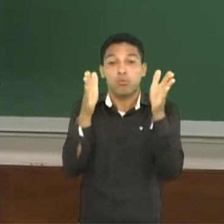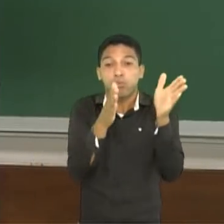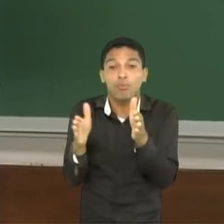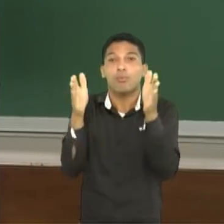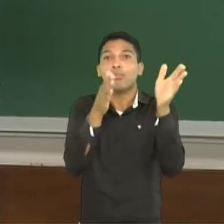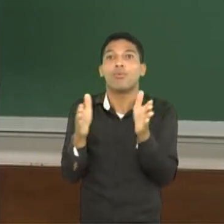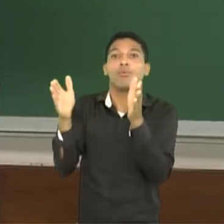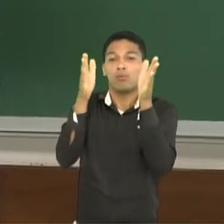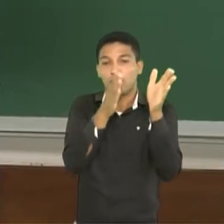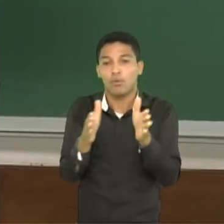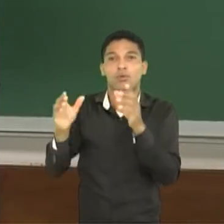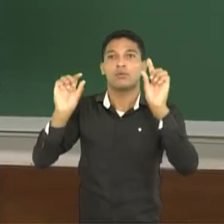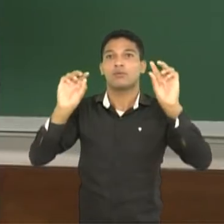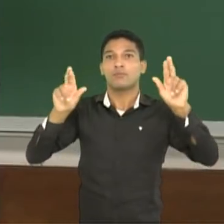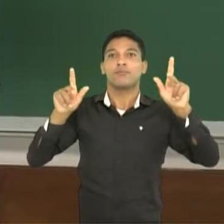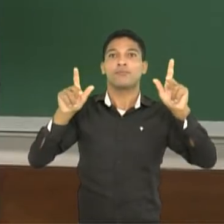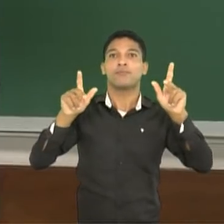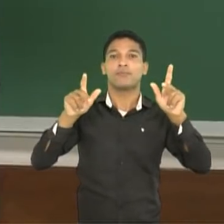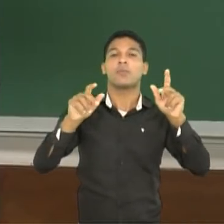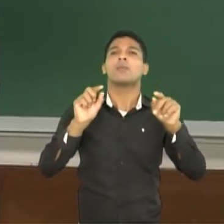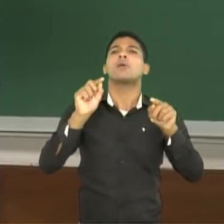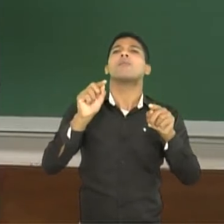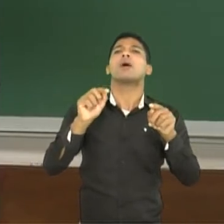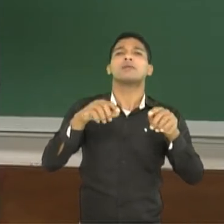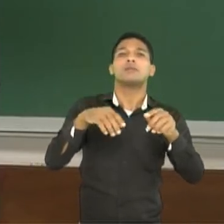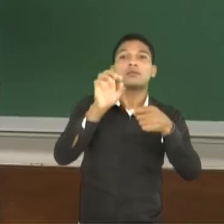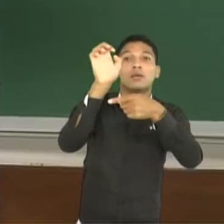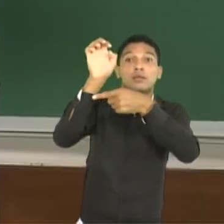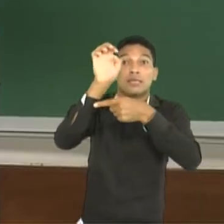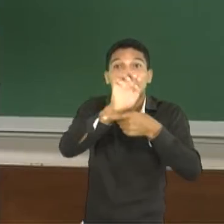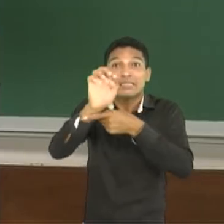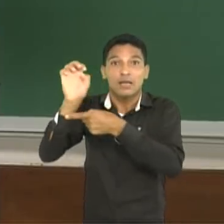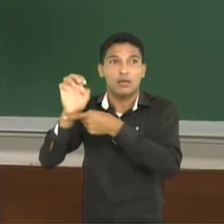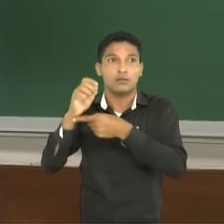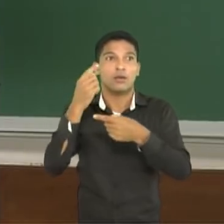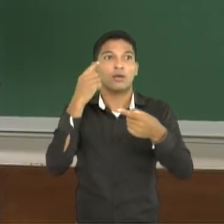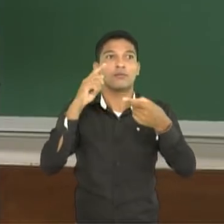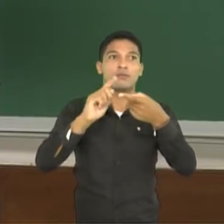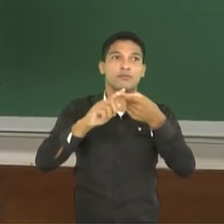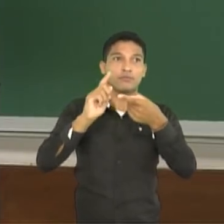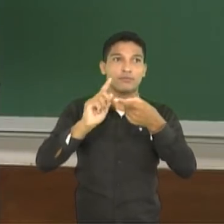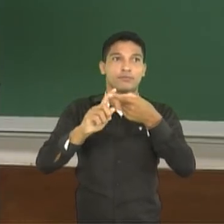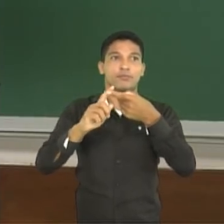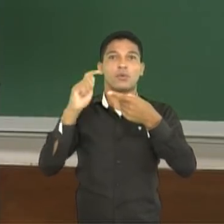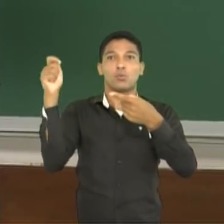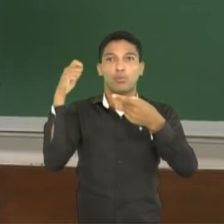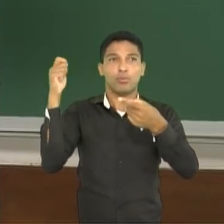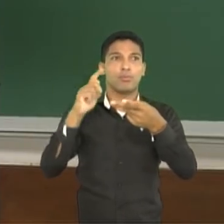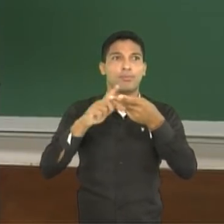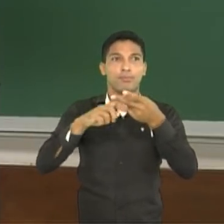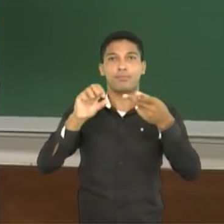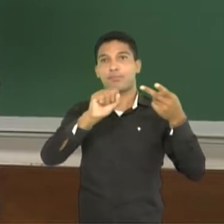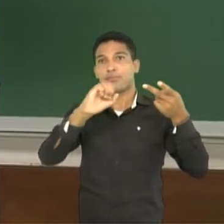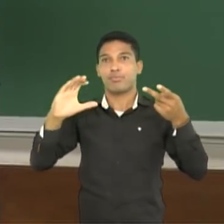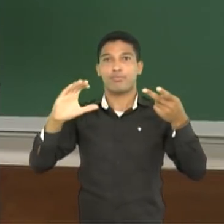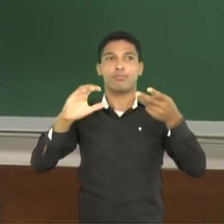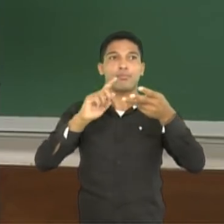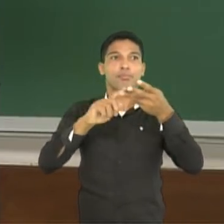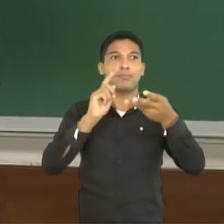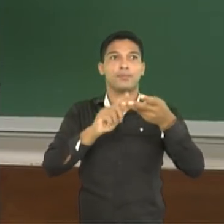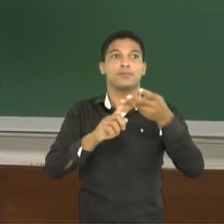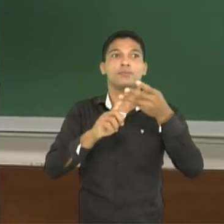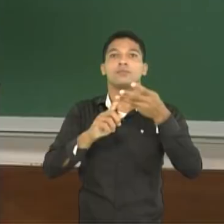cada um dos estados, quais são as atividades industriais principais. É diversificado, ou seja, tem